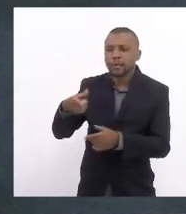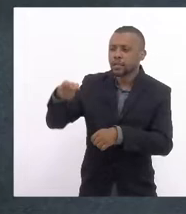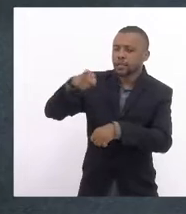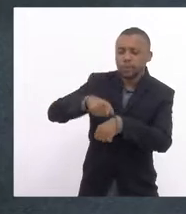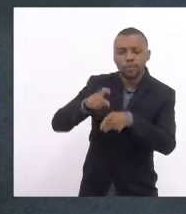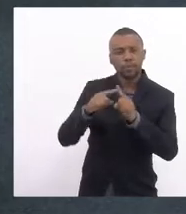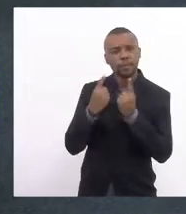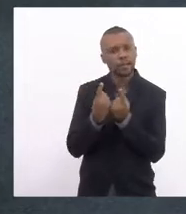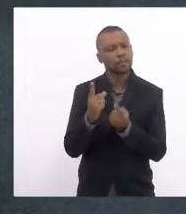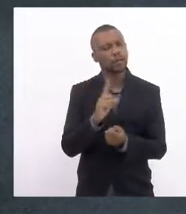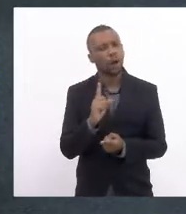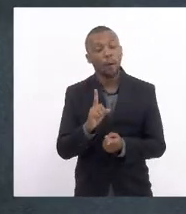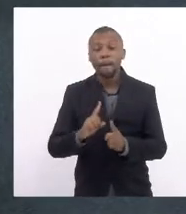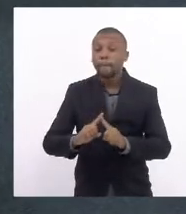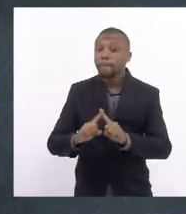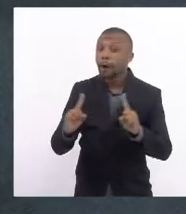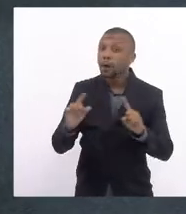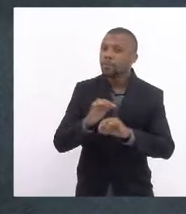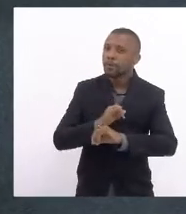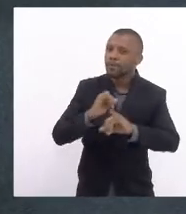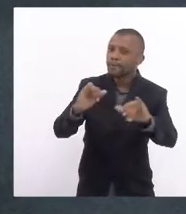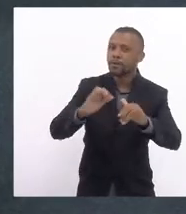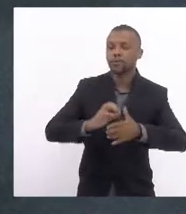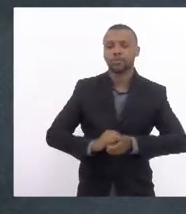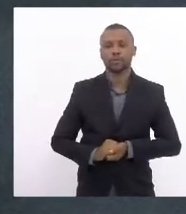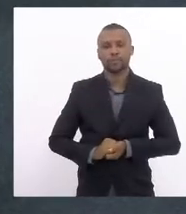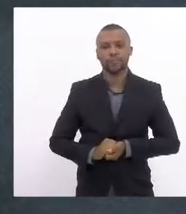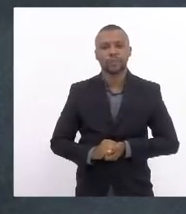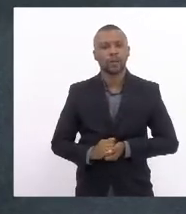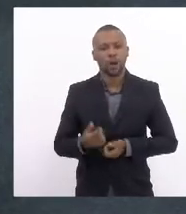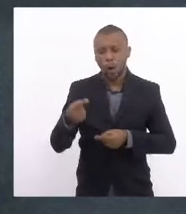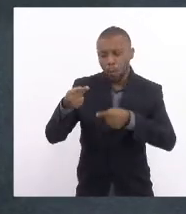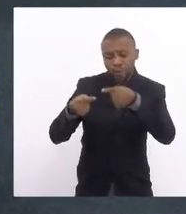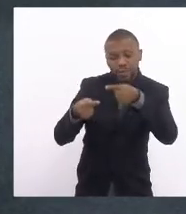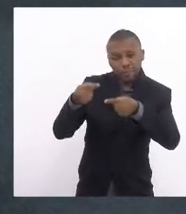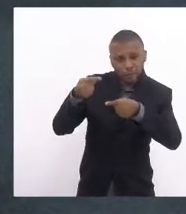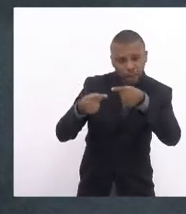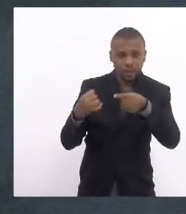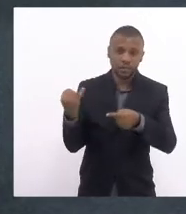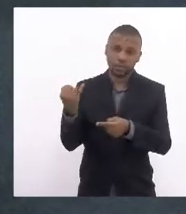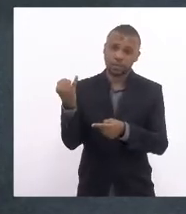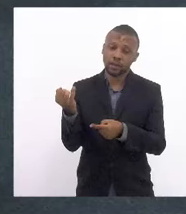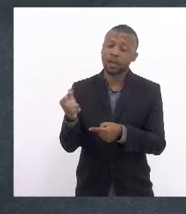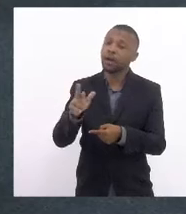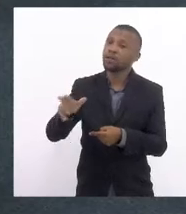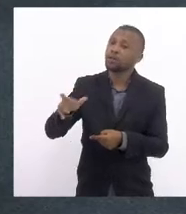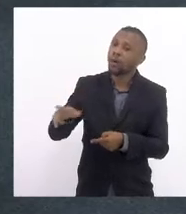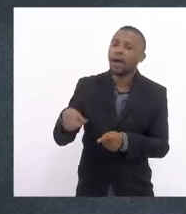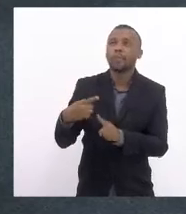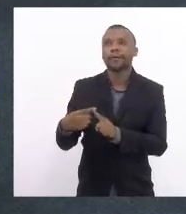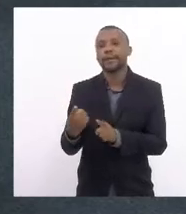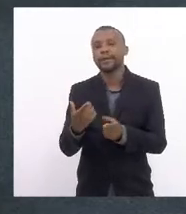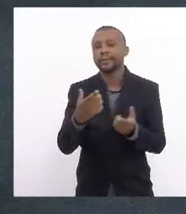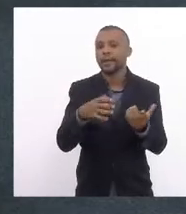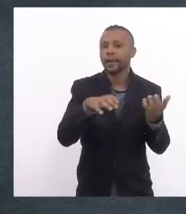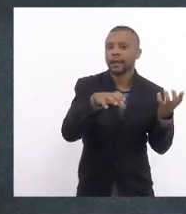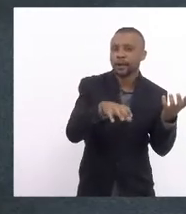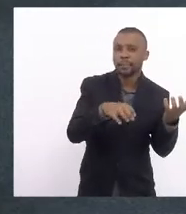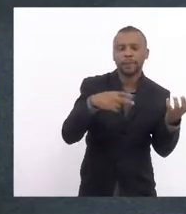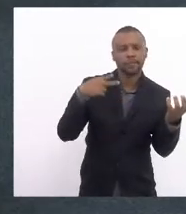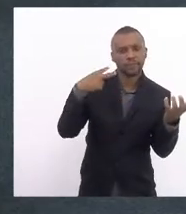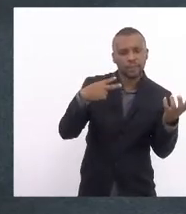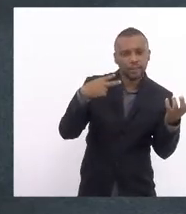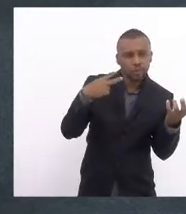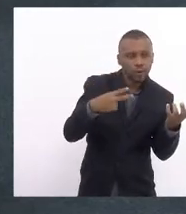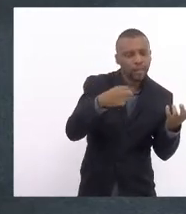o debate que é importante fazer não é se a Câmara de São Gonçalo tem razão ou não tem razão. Não